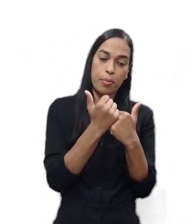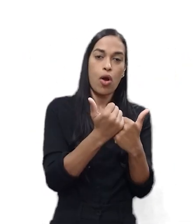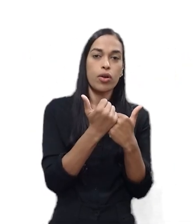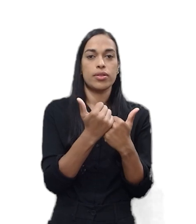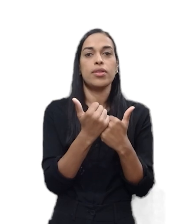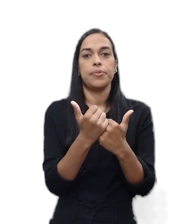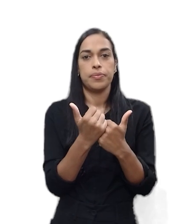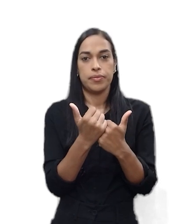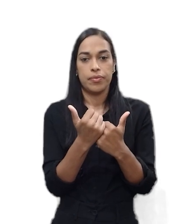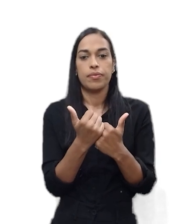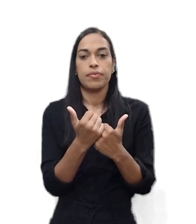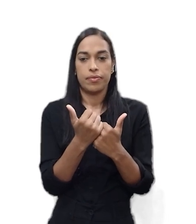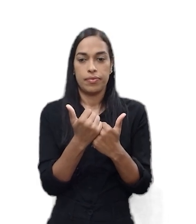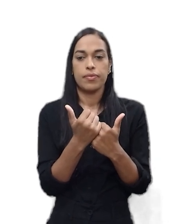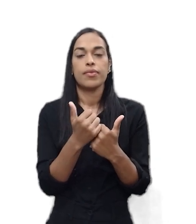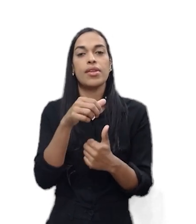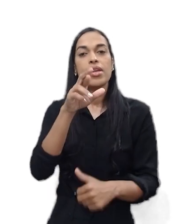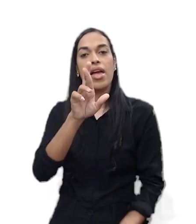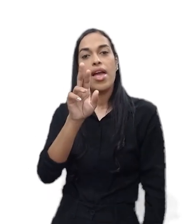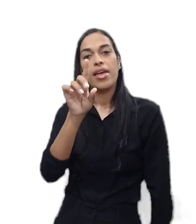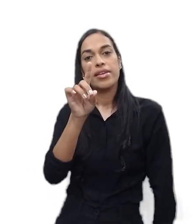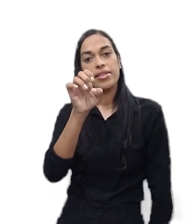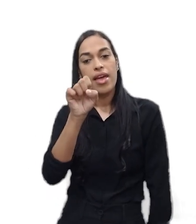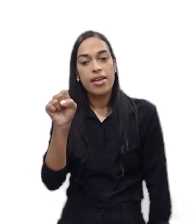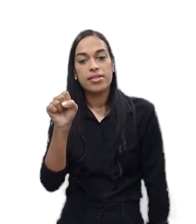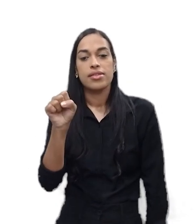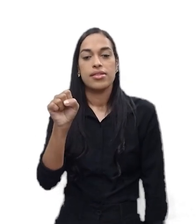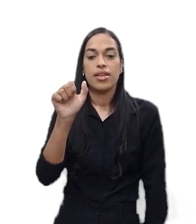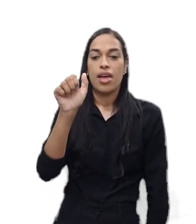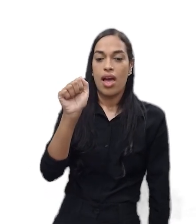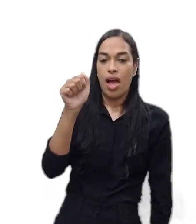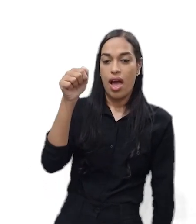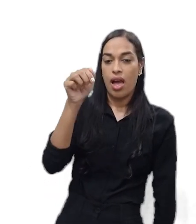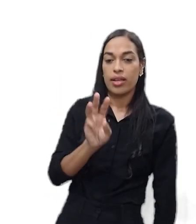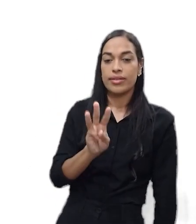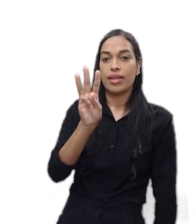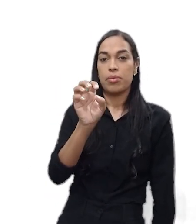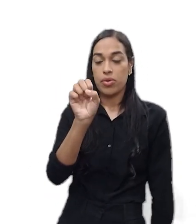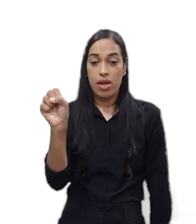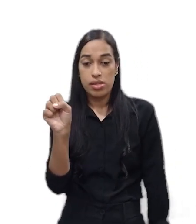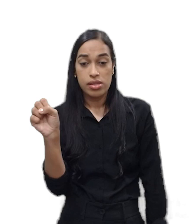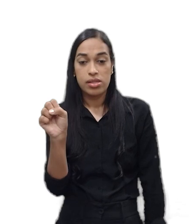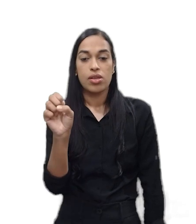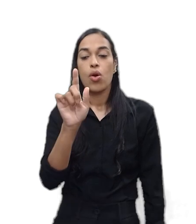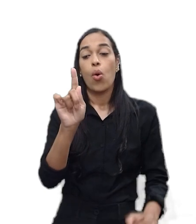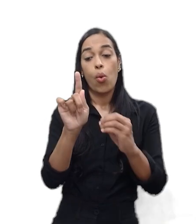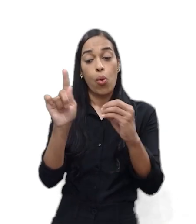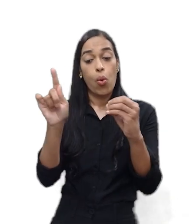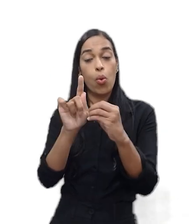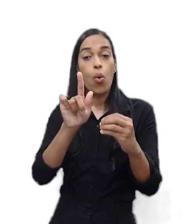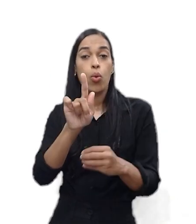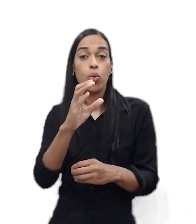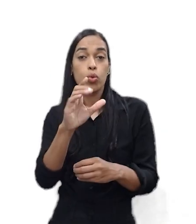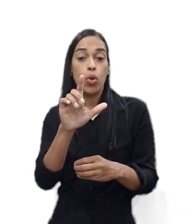PostgreSQL, como Amazon, RDS, o AWS, né? O Google Cloud SQL,